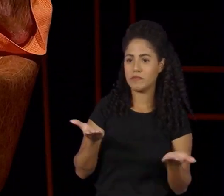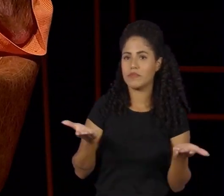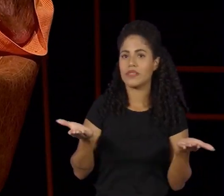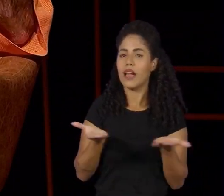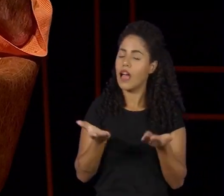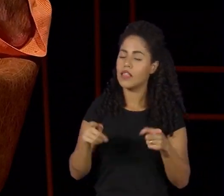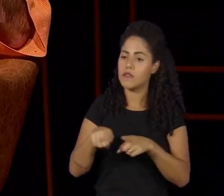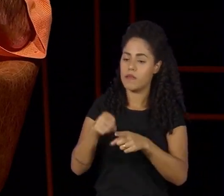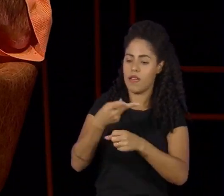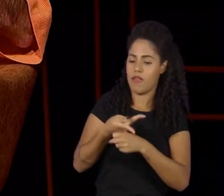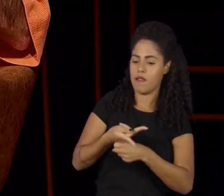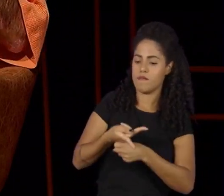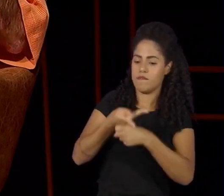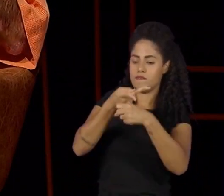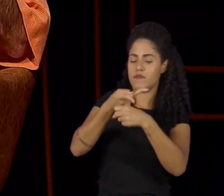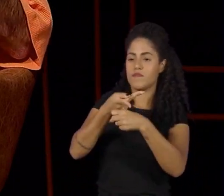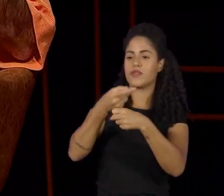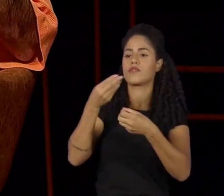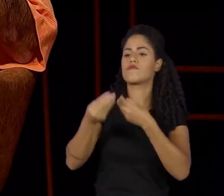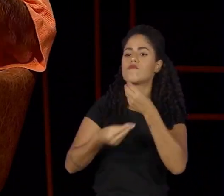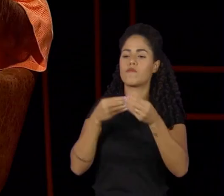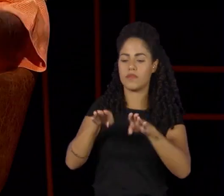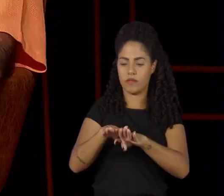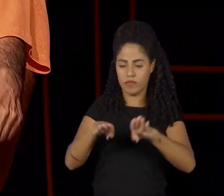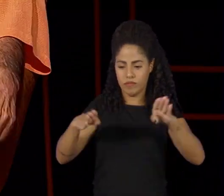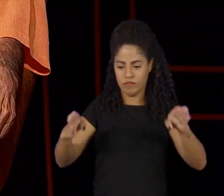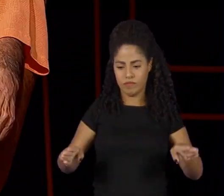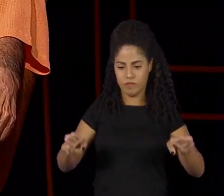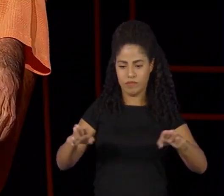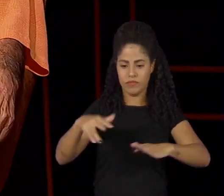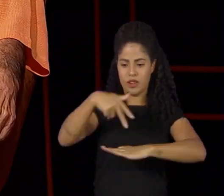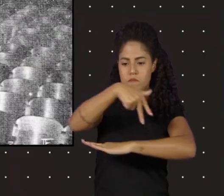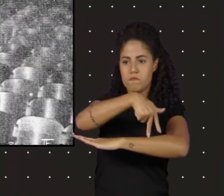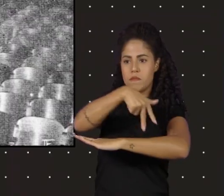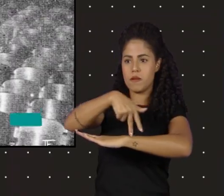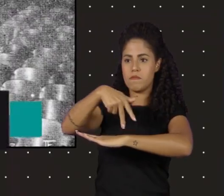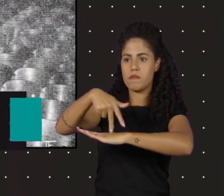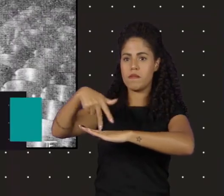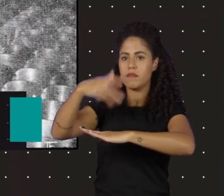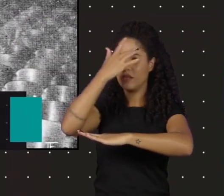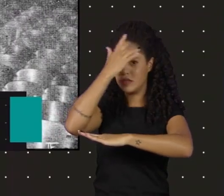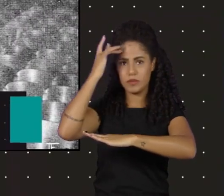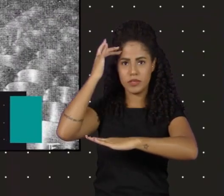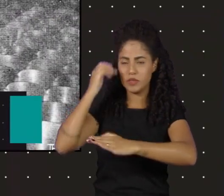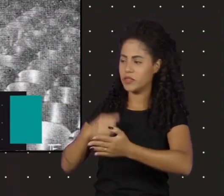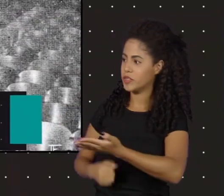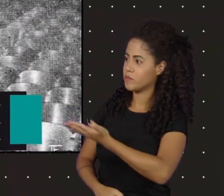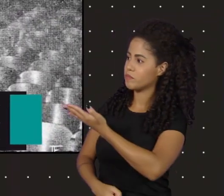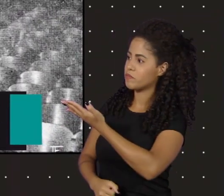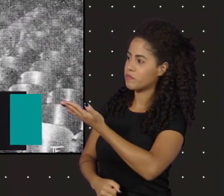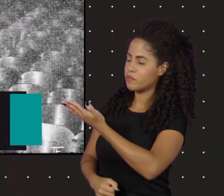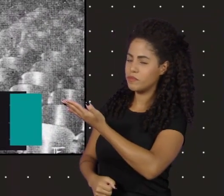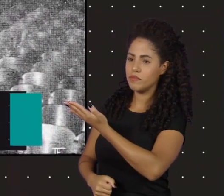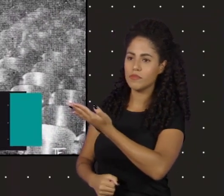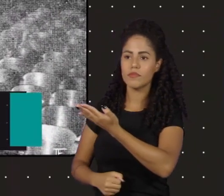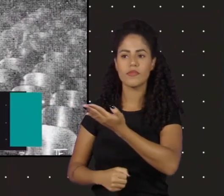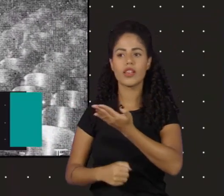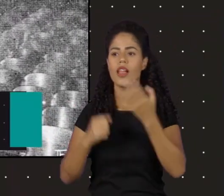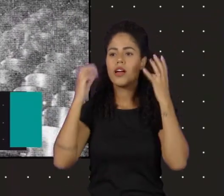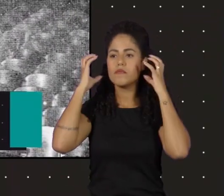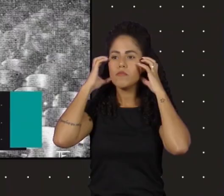a premiação, uma coisa, era feita no auditório, cara, do rádio. Auditório, programa de auditório, programa de